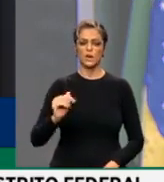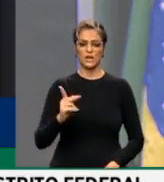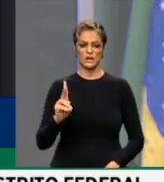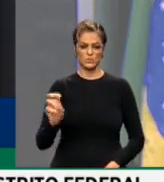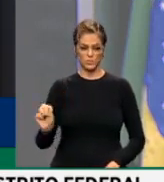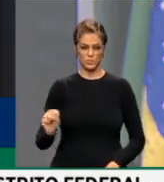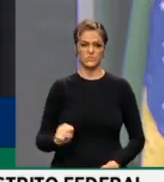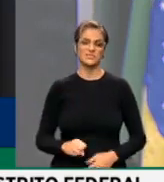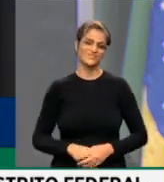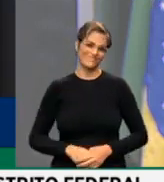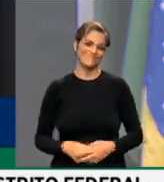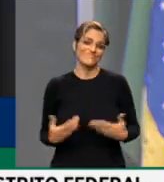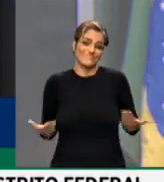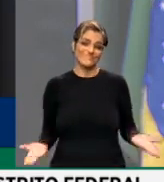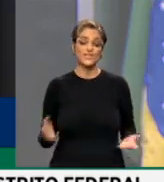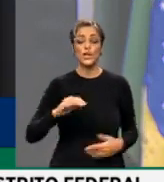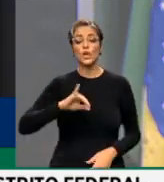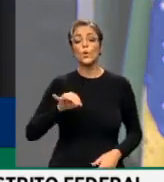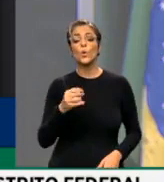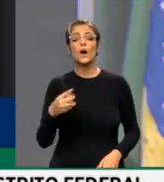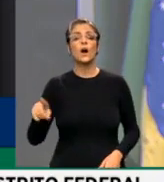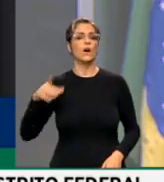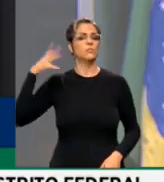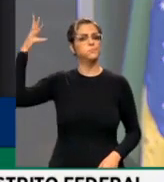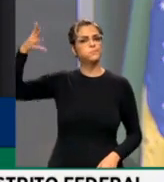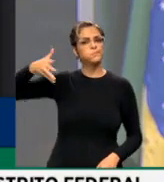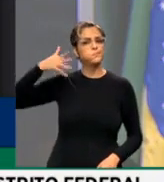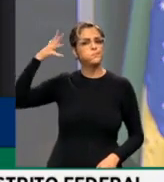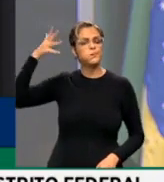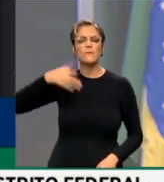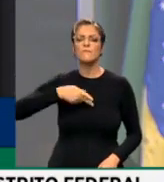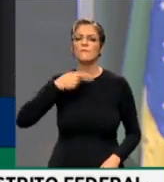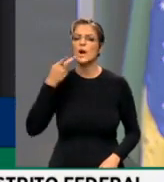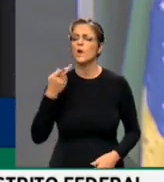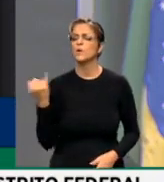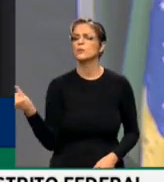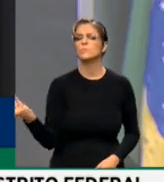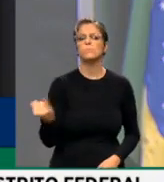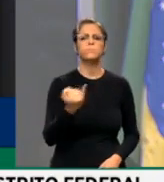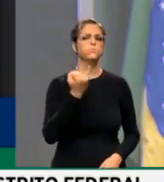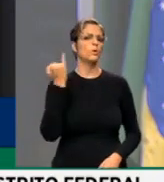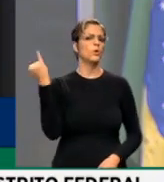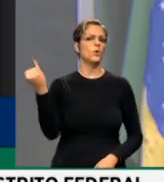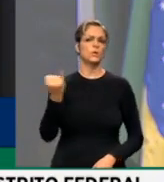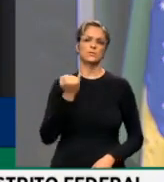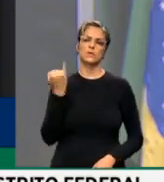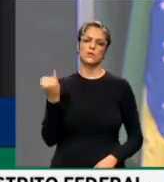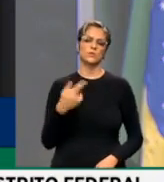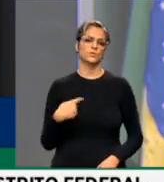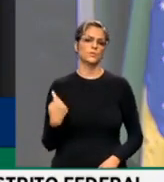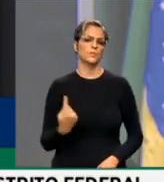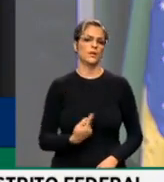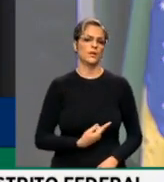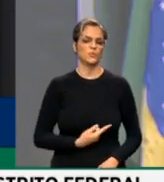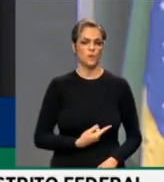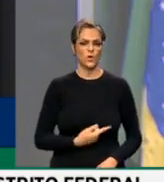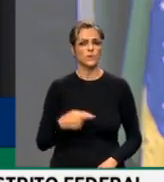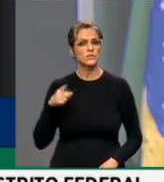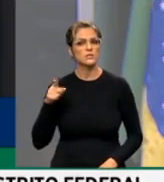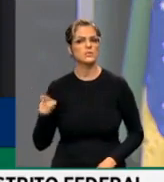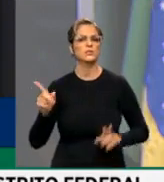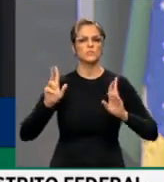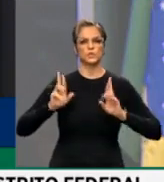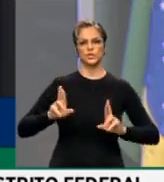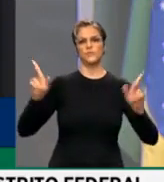João, no seu discurso, falou algo que eu acho que é um símbolo do que nos diferencia da